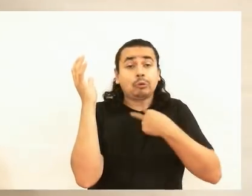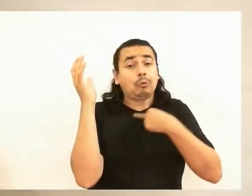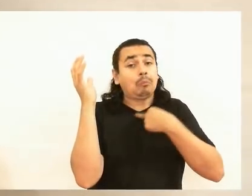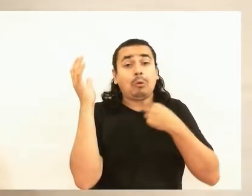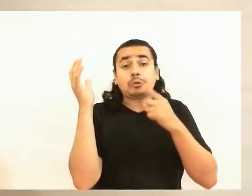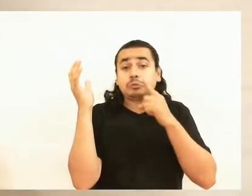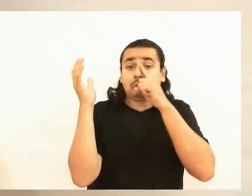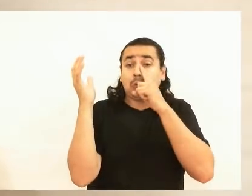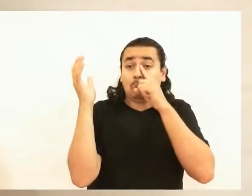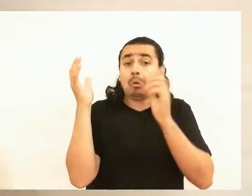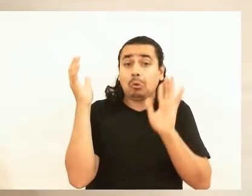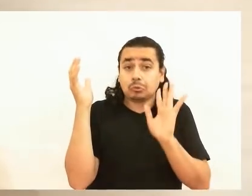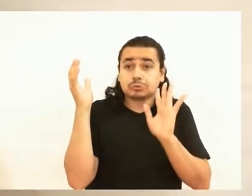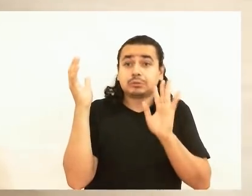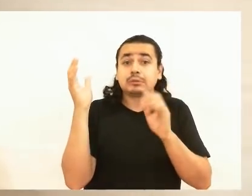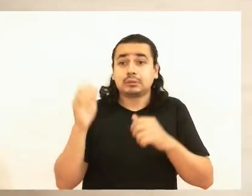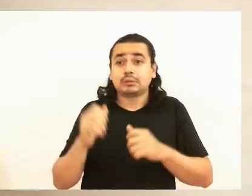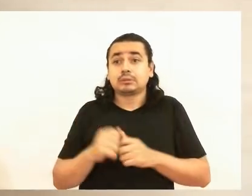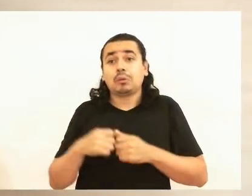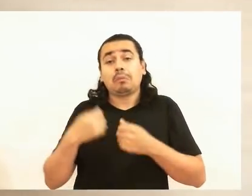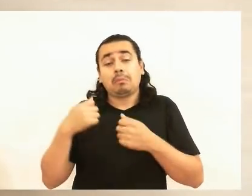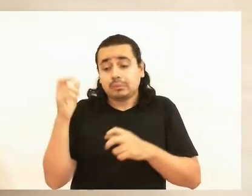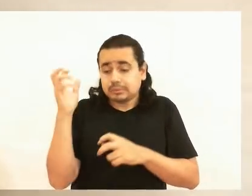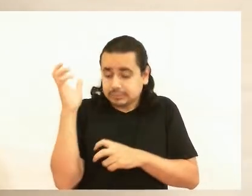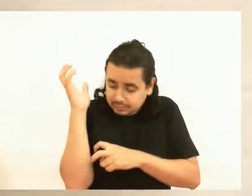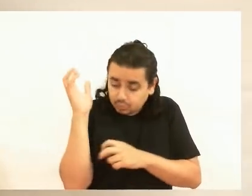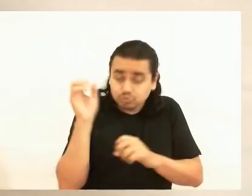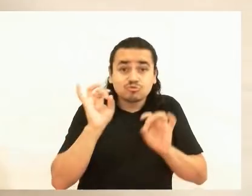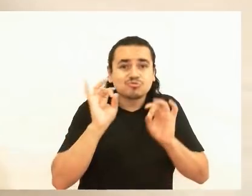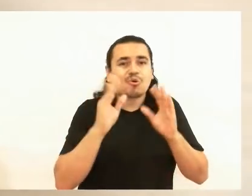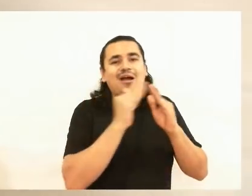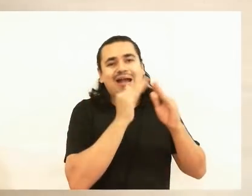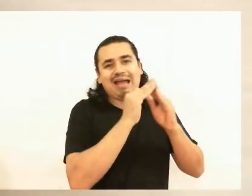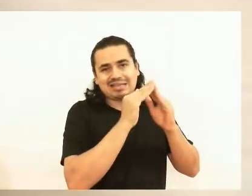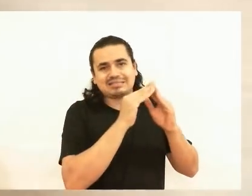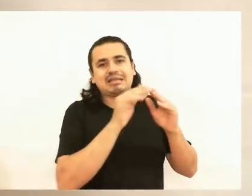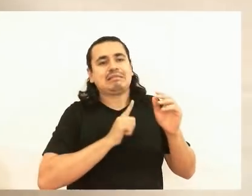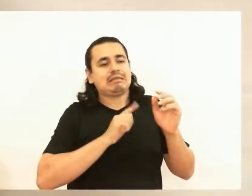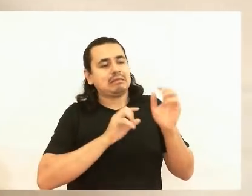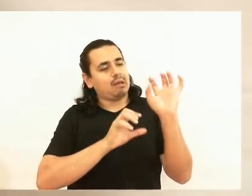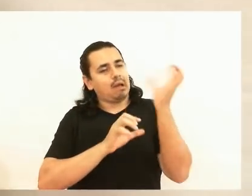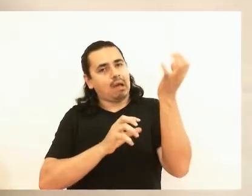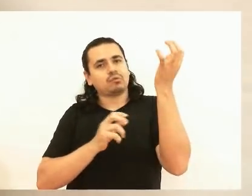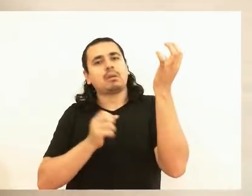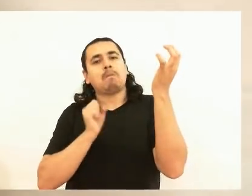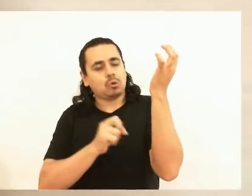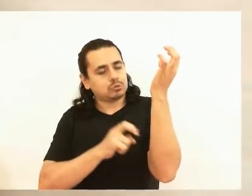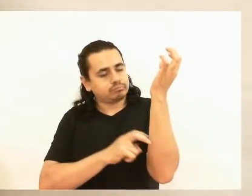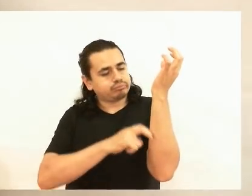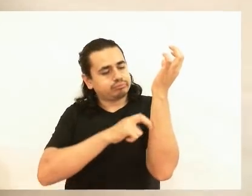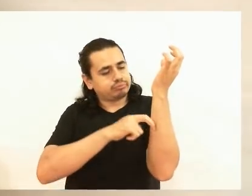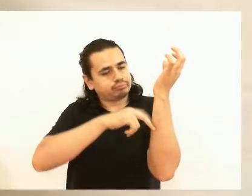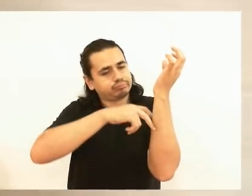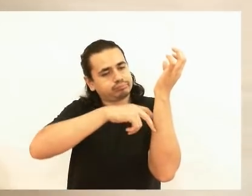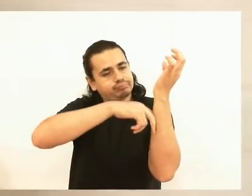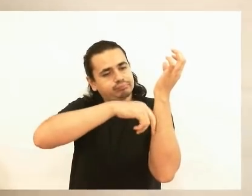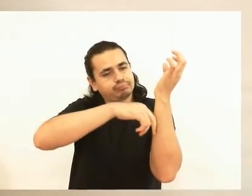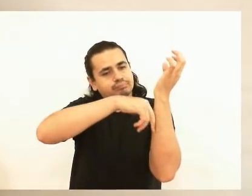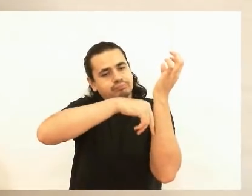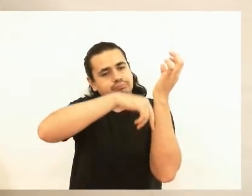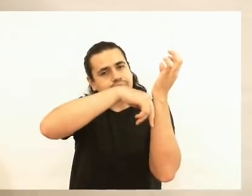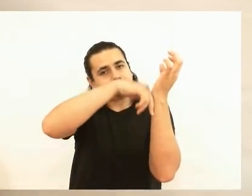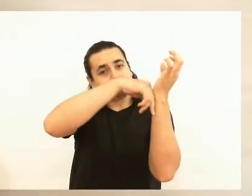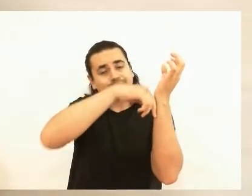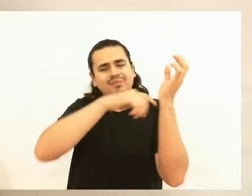então elas usavam subiu na vida em casa mas eu eu sei que tenha sessões está tem escola que